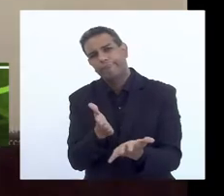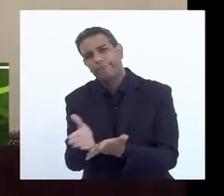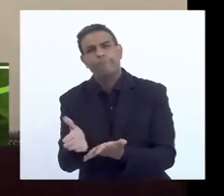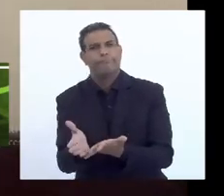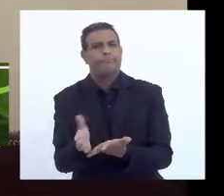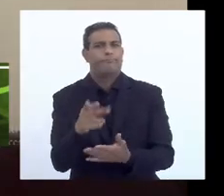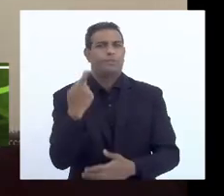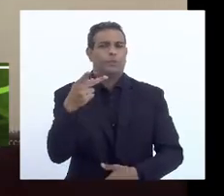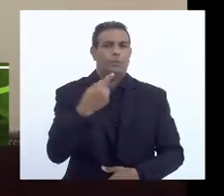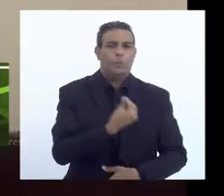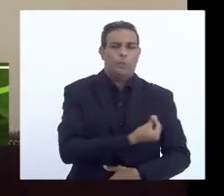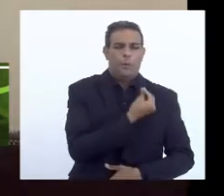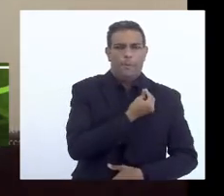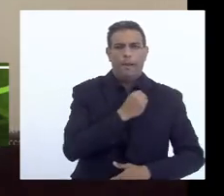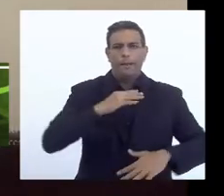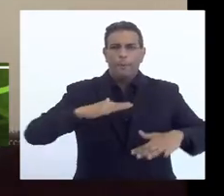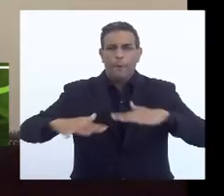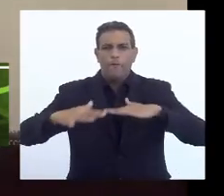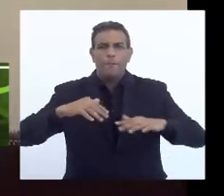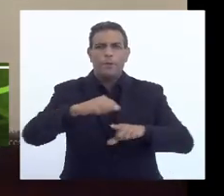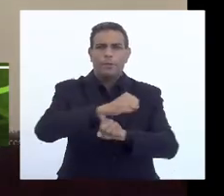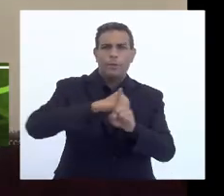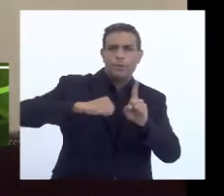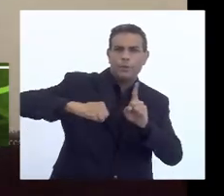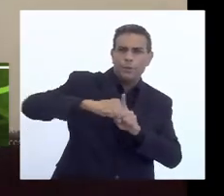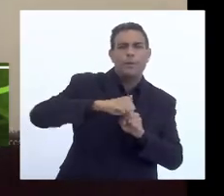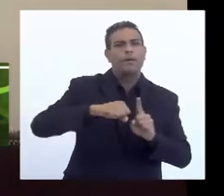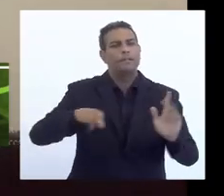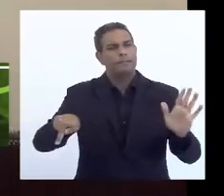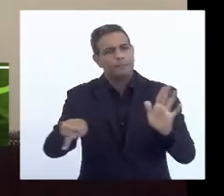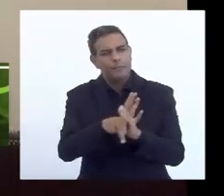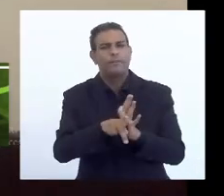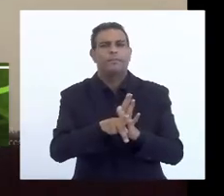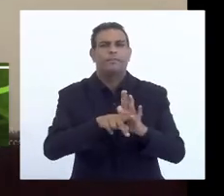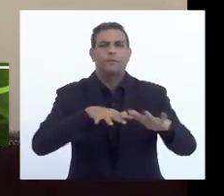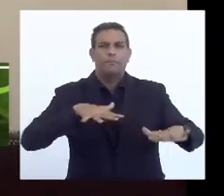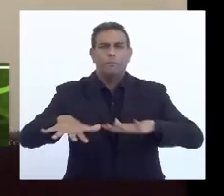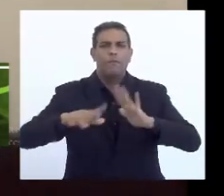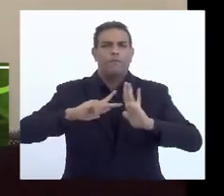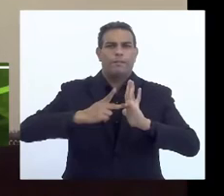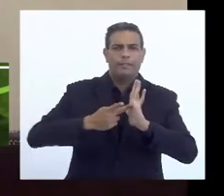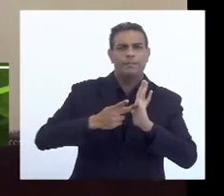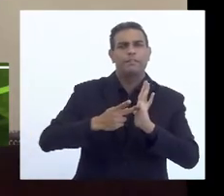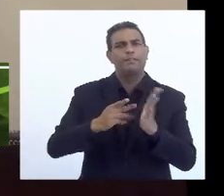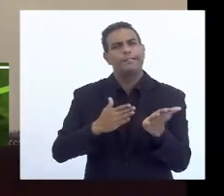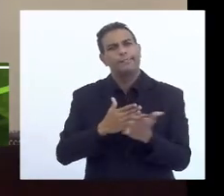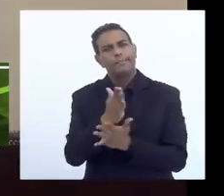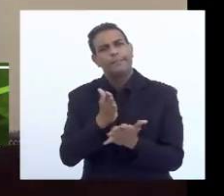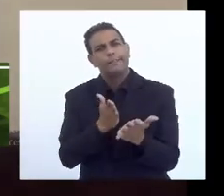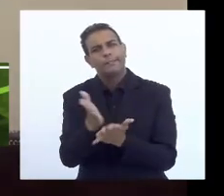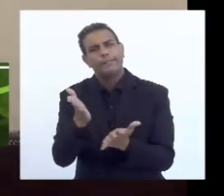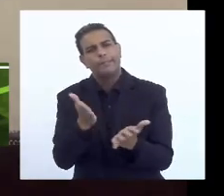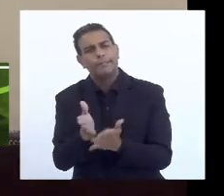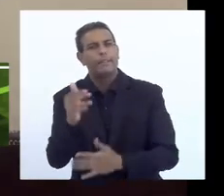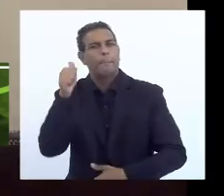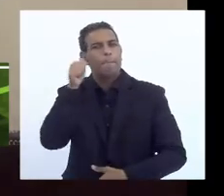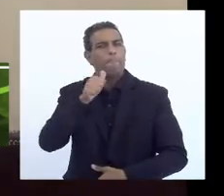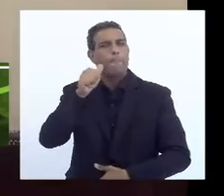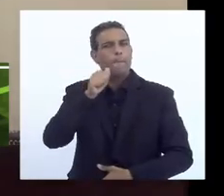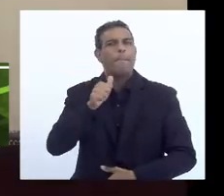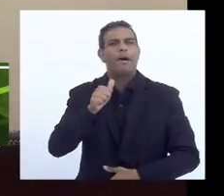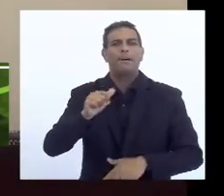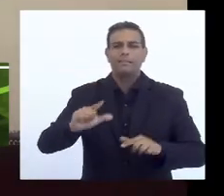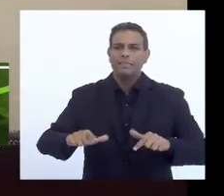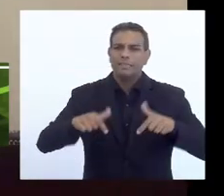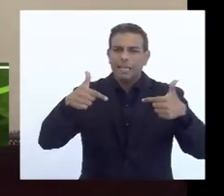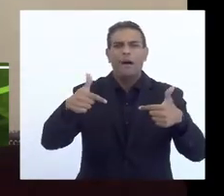sua participação nos movimentos sociais, no próprio movimento sindical, e a cada passo que as mulheres davam e